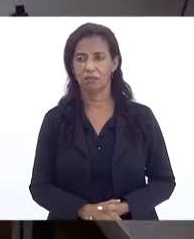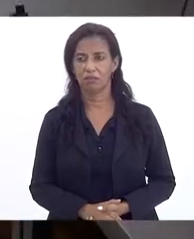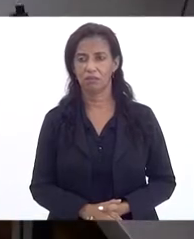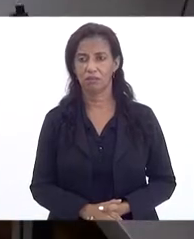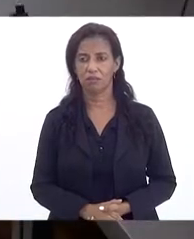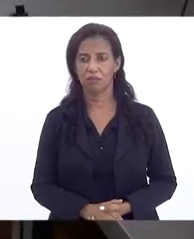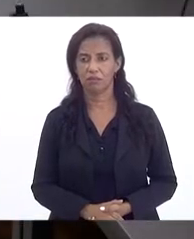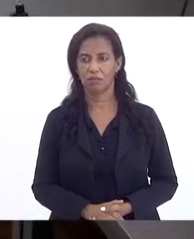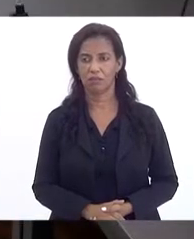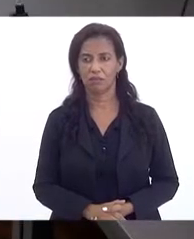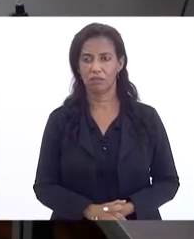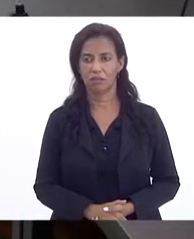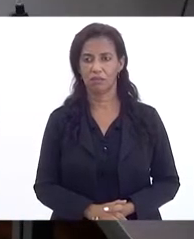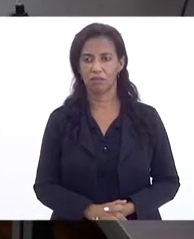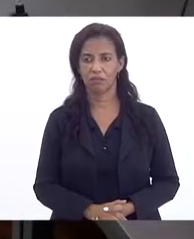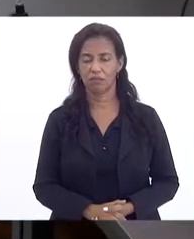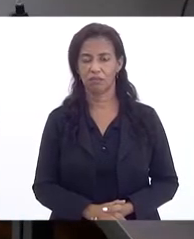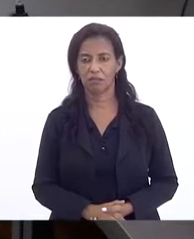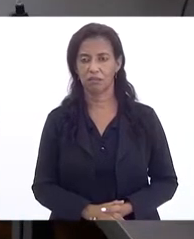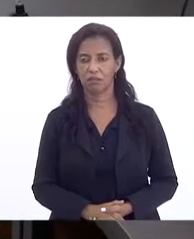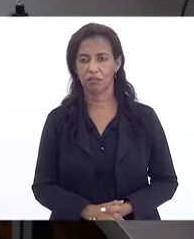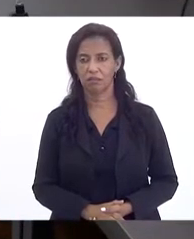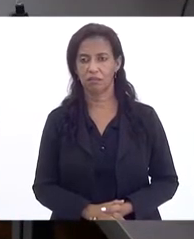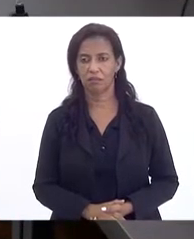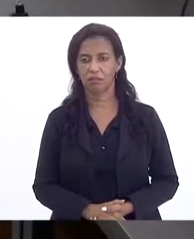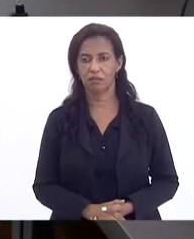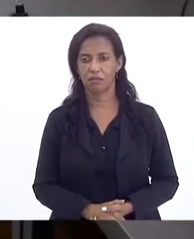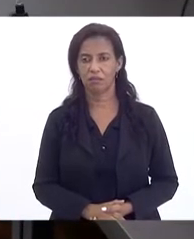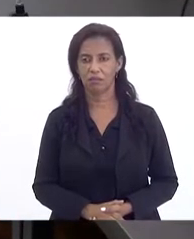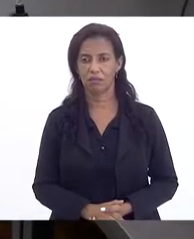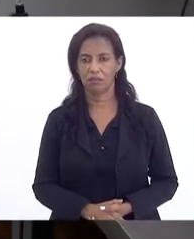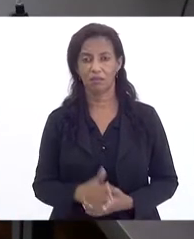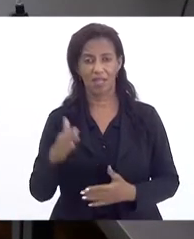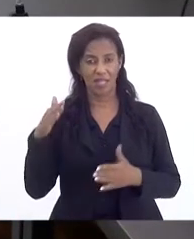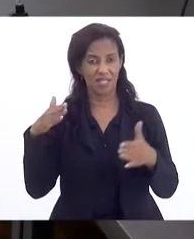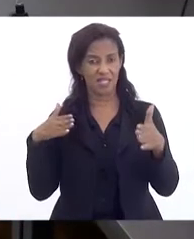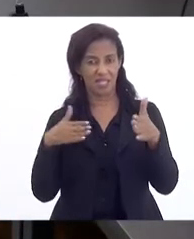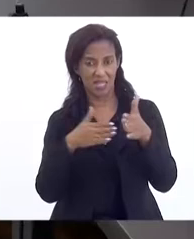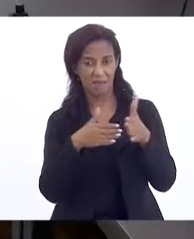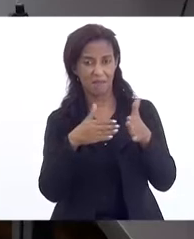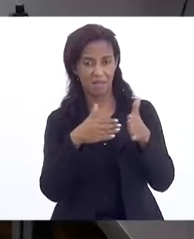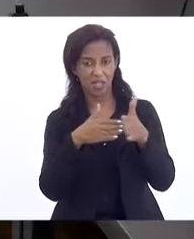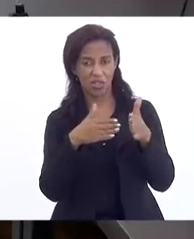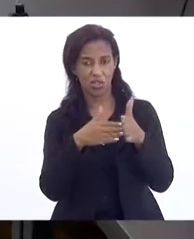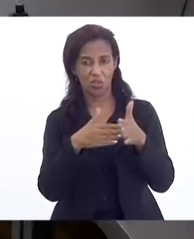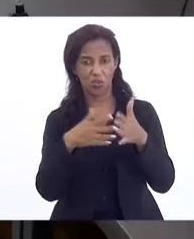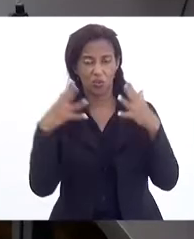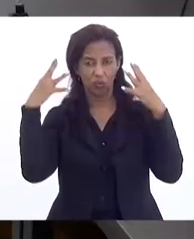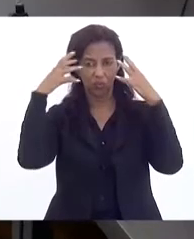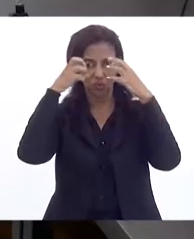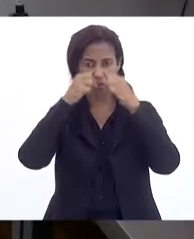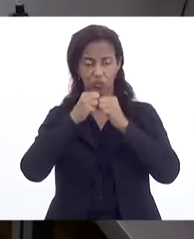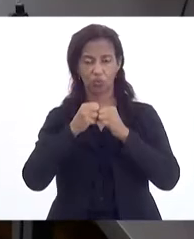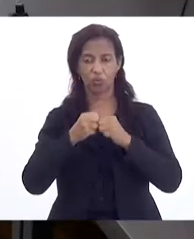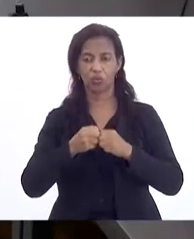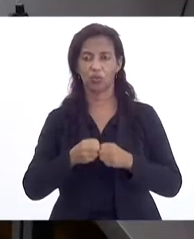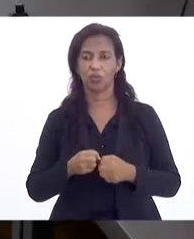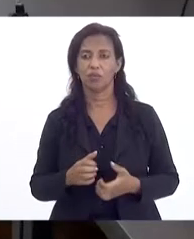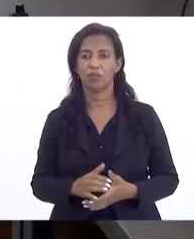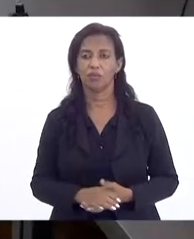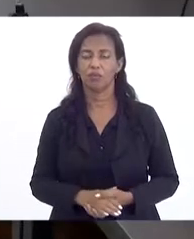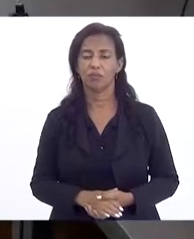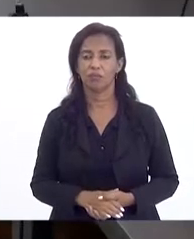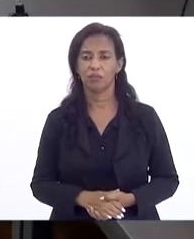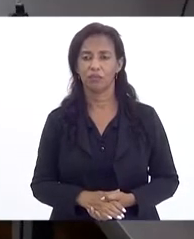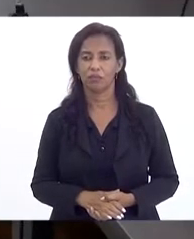né? É. Quanto mais baixo, é mais claro. Escuro. Pois é, mas esses limites, quanto mais escuro. Então, mas 70% é mais claro. Sim,